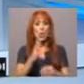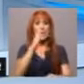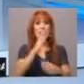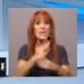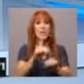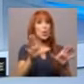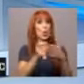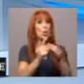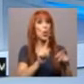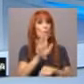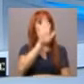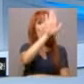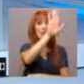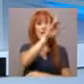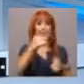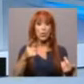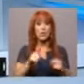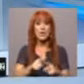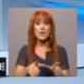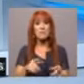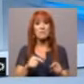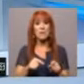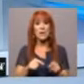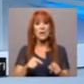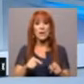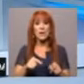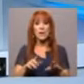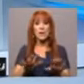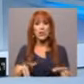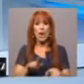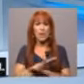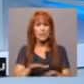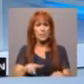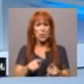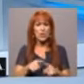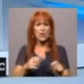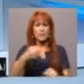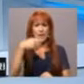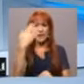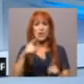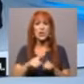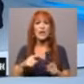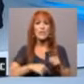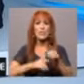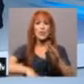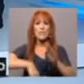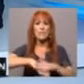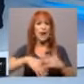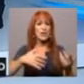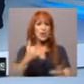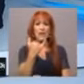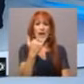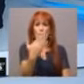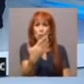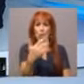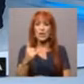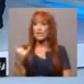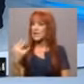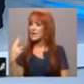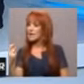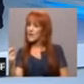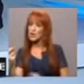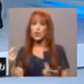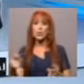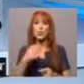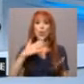quer para o grupo ocidental. Esse aviso terminou já às primeiras horas da manhã. Temperaturas máximas não ultrapassam os 21 a 23 graus.